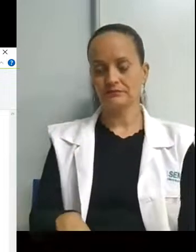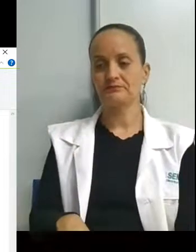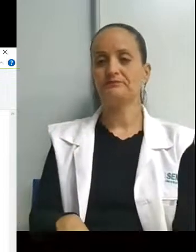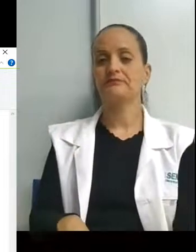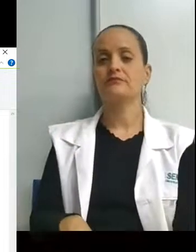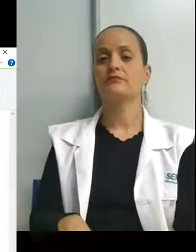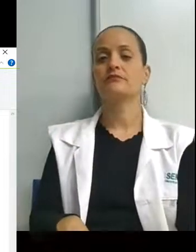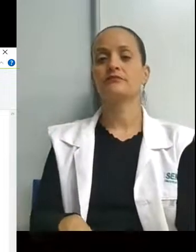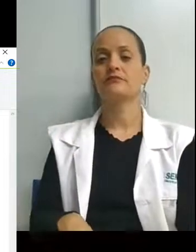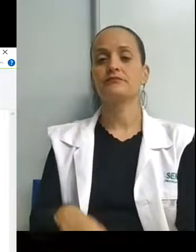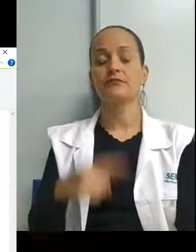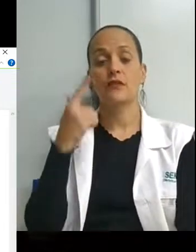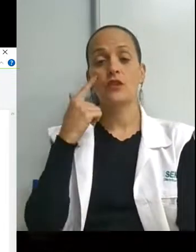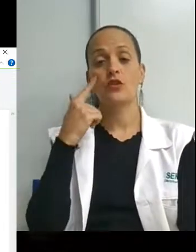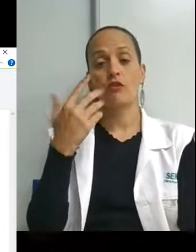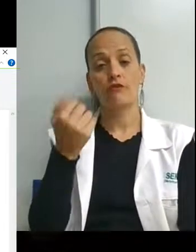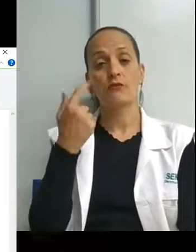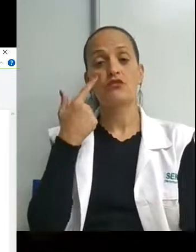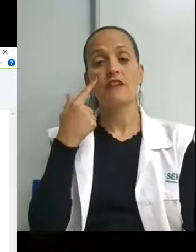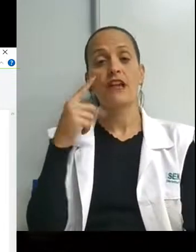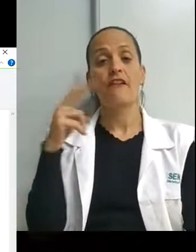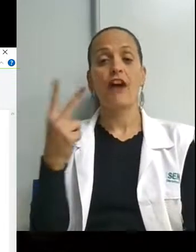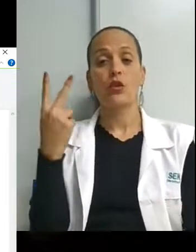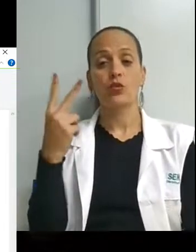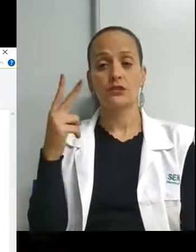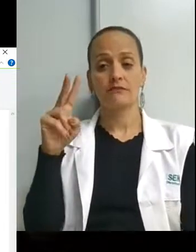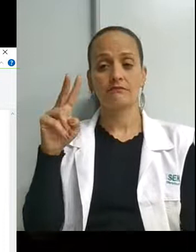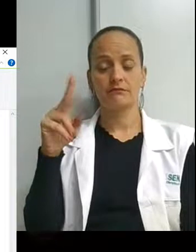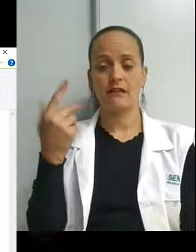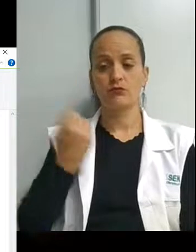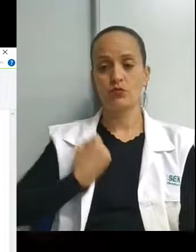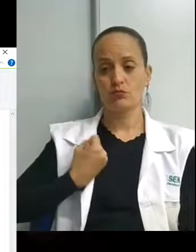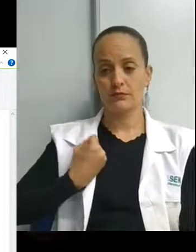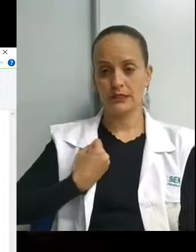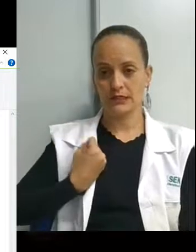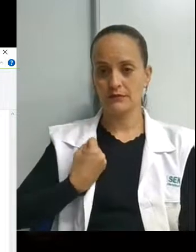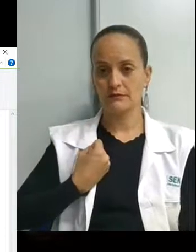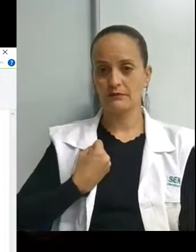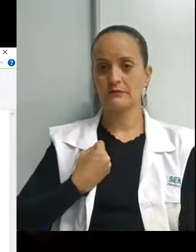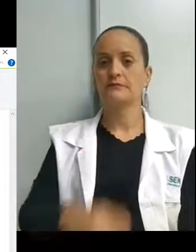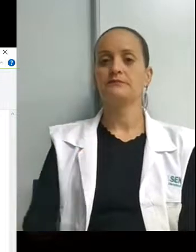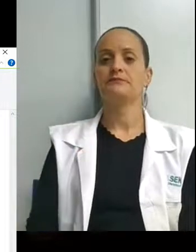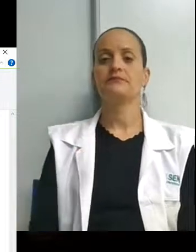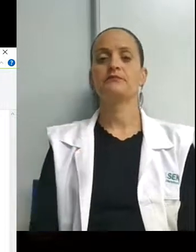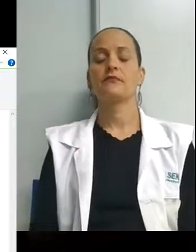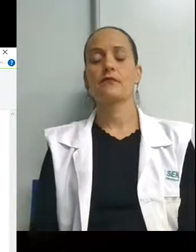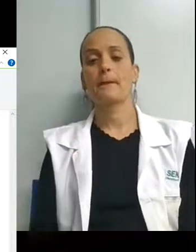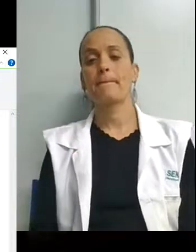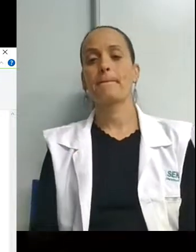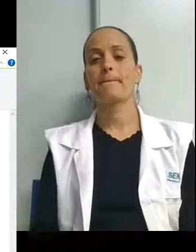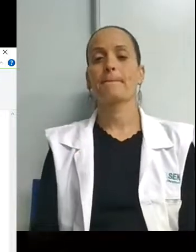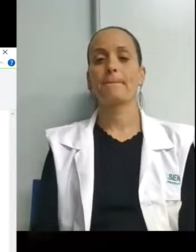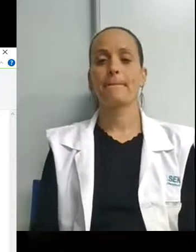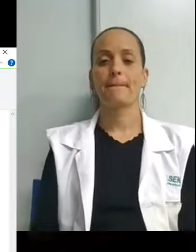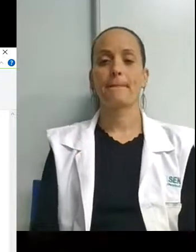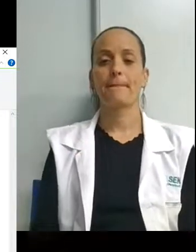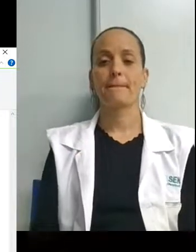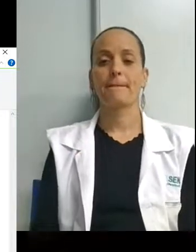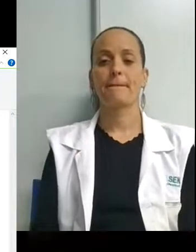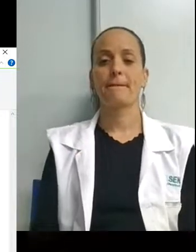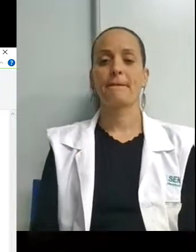Então, vou colocar valores agora para ficar mais fácil da gente calcular, né? Então, a potência é quanto? 20.000, certo?